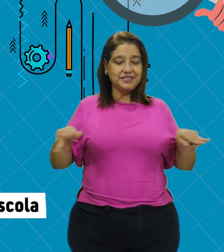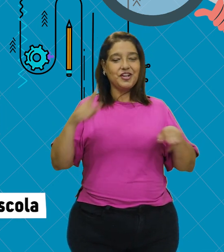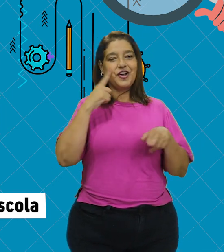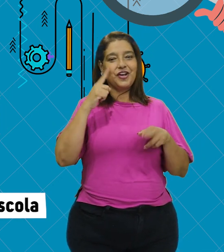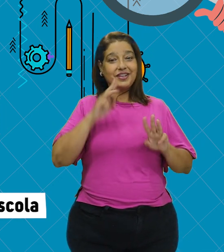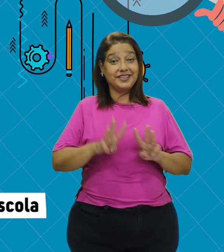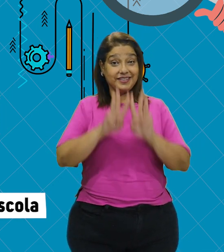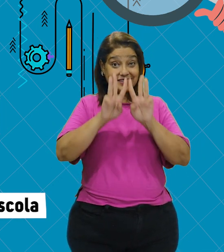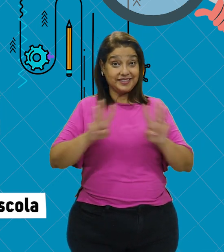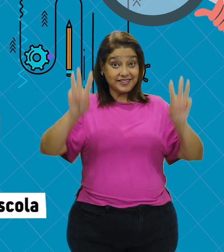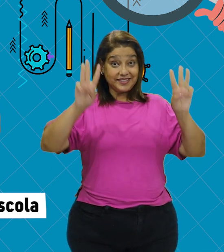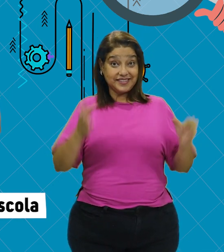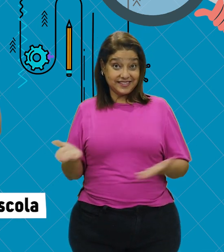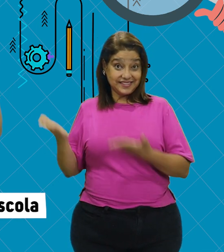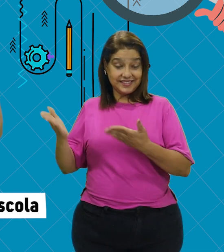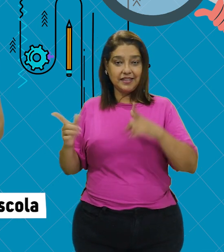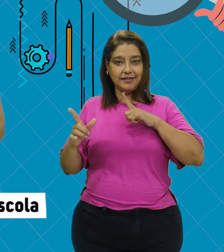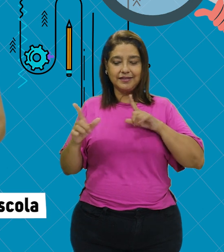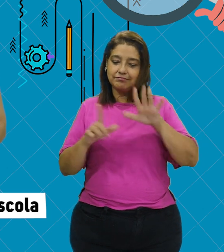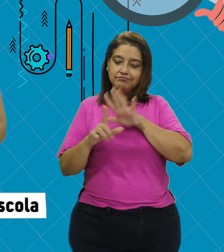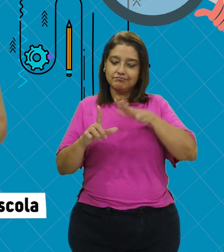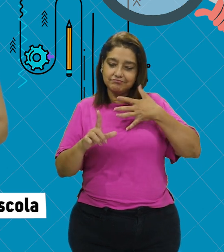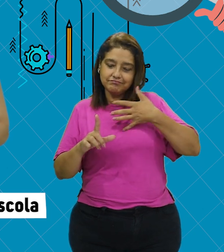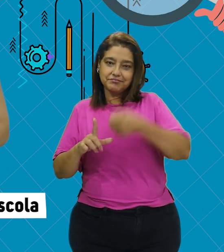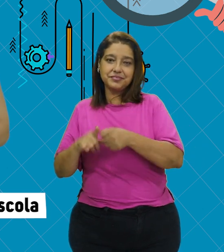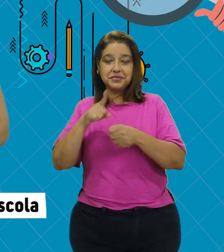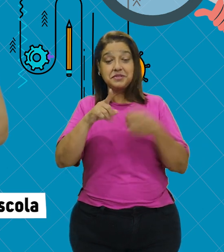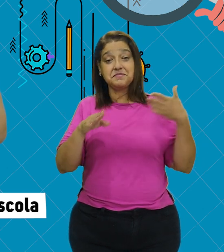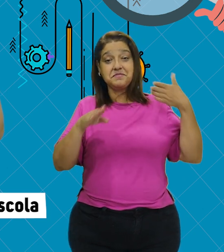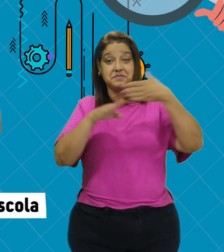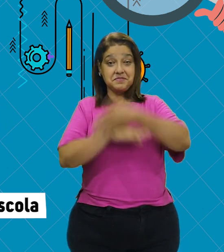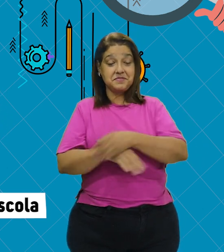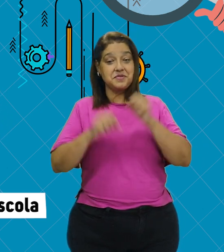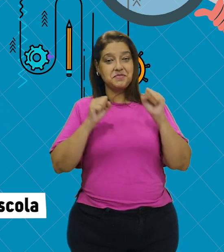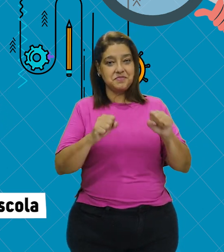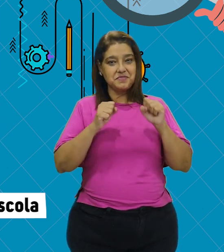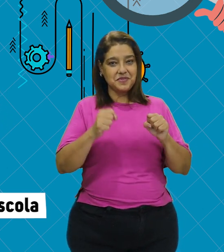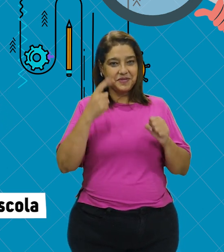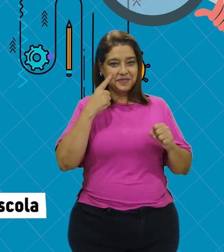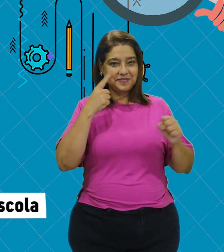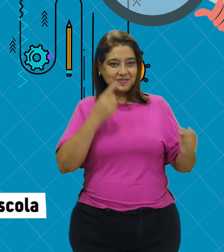está aqui na sua telinha junto com o QR Code. Então basta acessar o